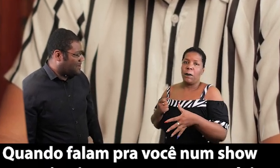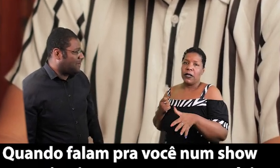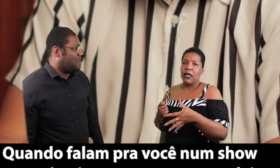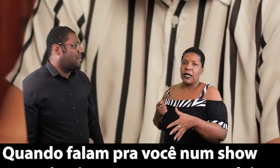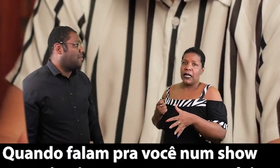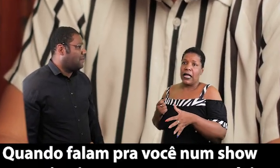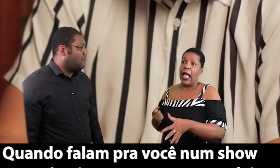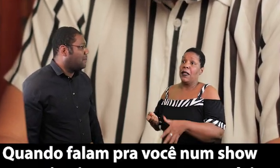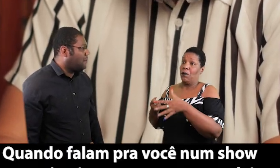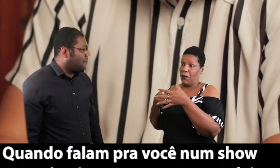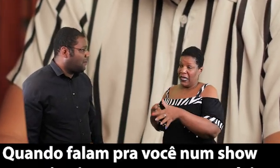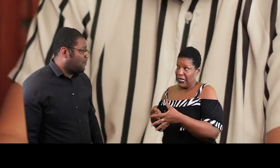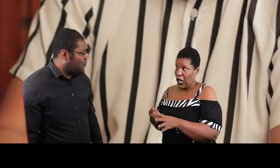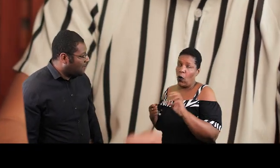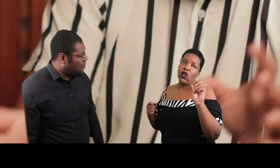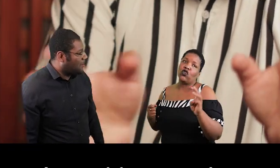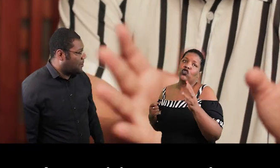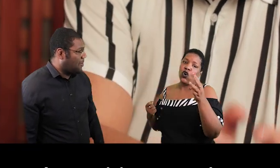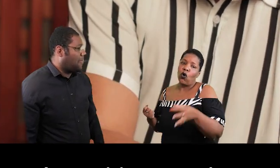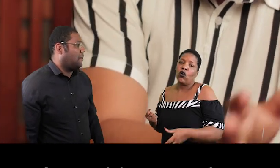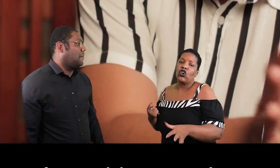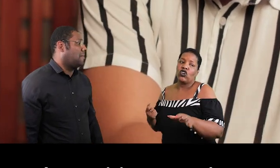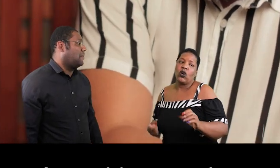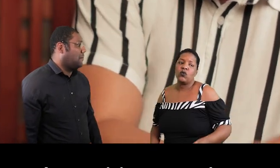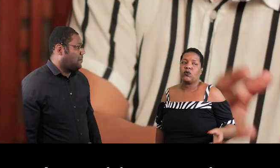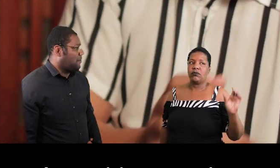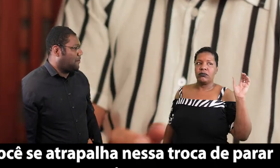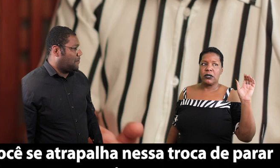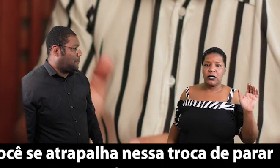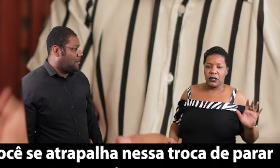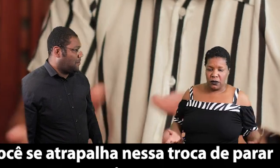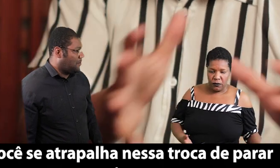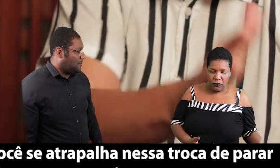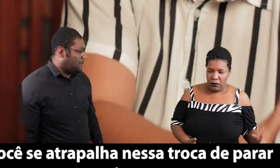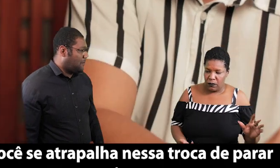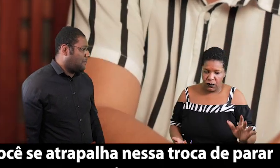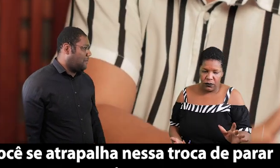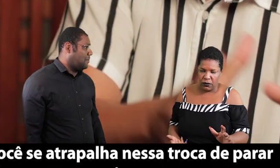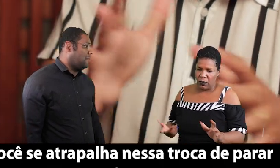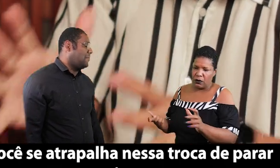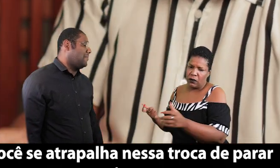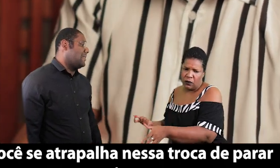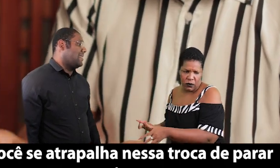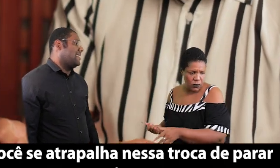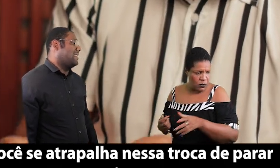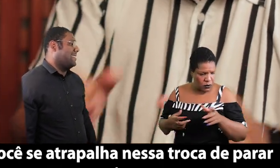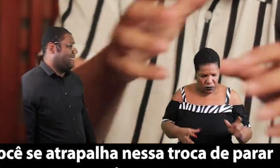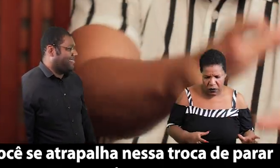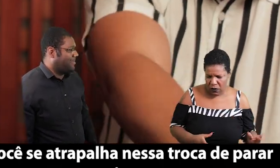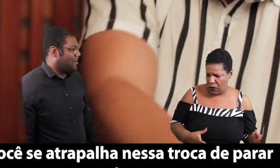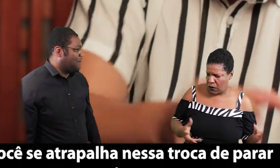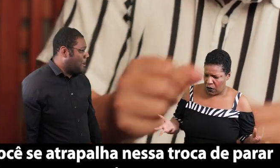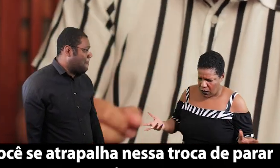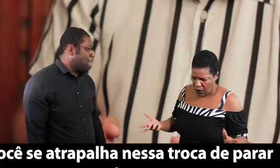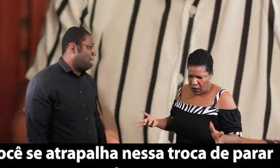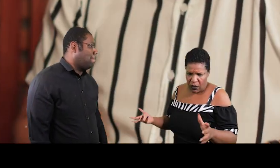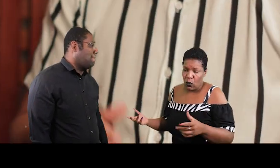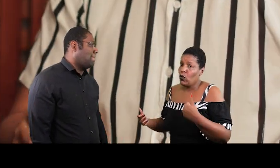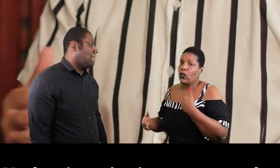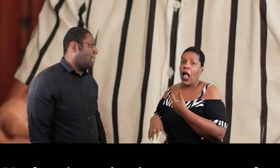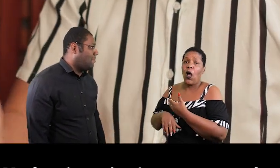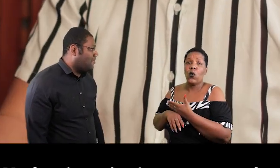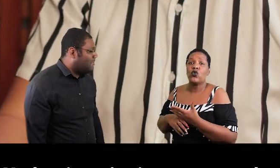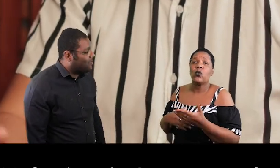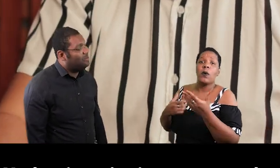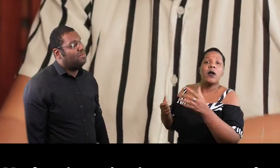show que você vai ter que tocar o pandeiro e um cachixi e um agogô, você se atrapalha nessa troca, né? De parar de pegar uma coisa pra pegar outra.